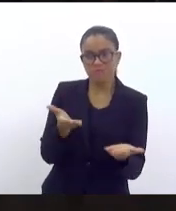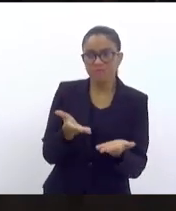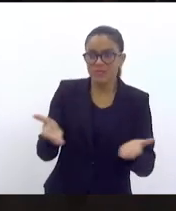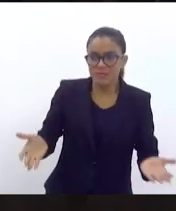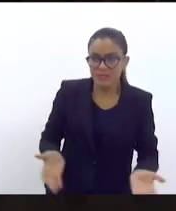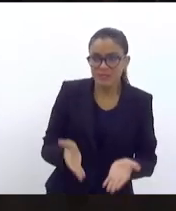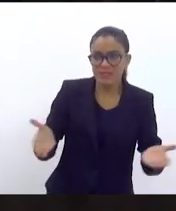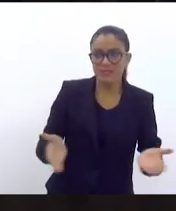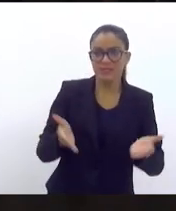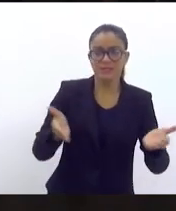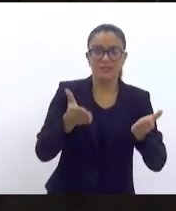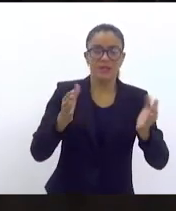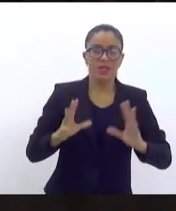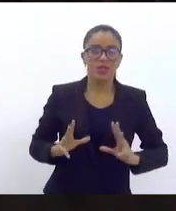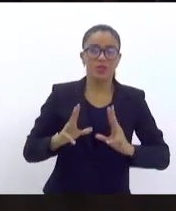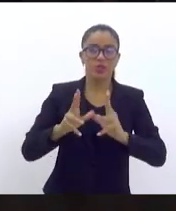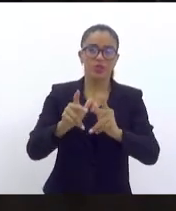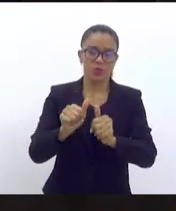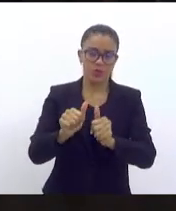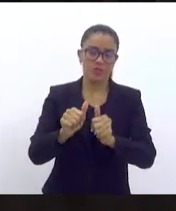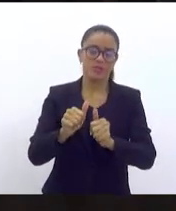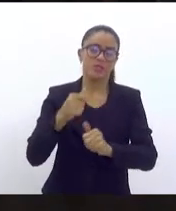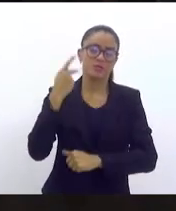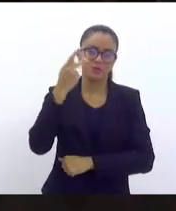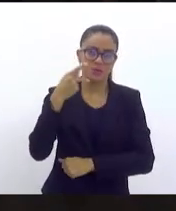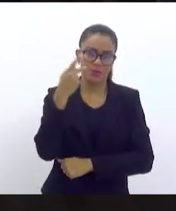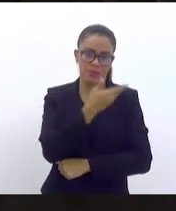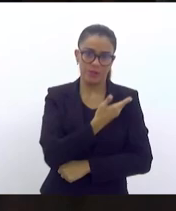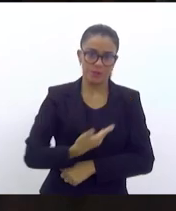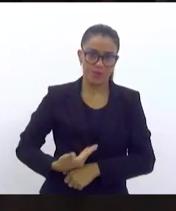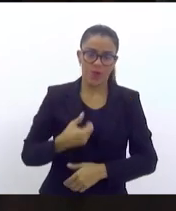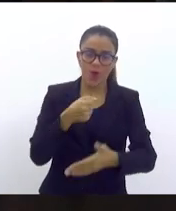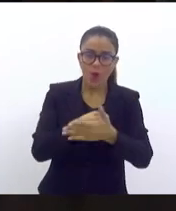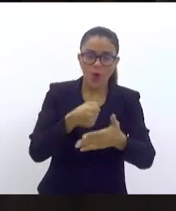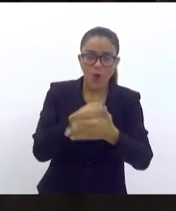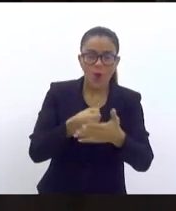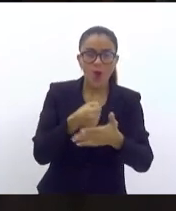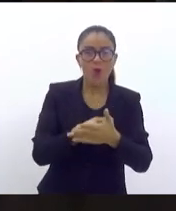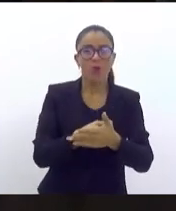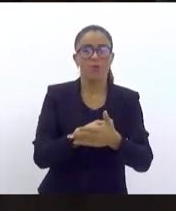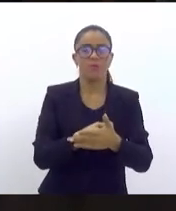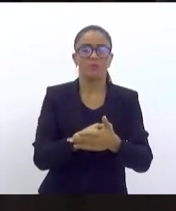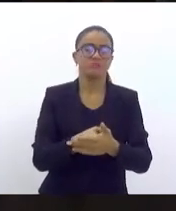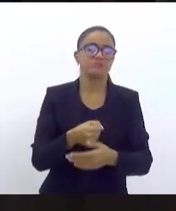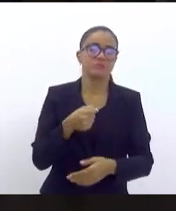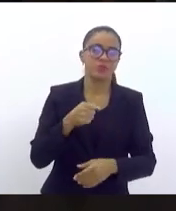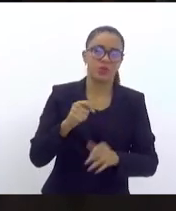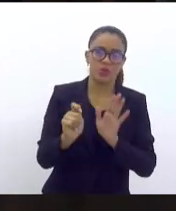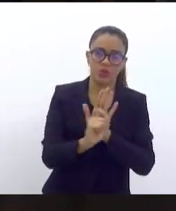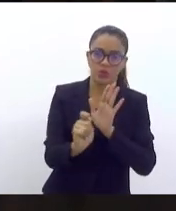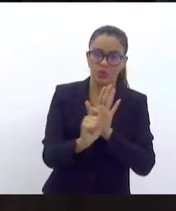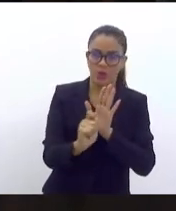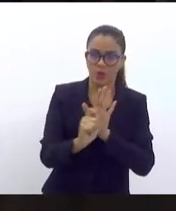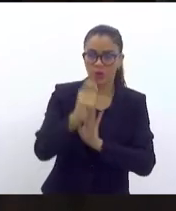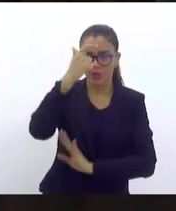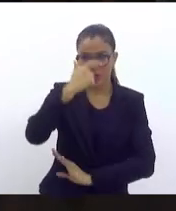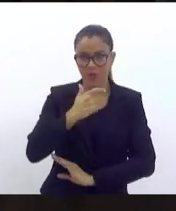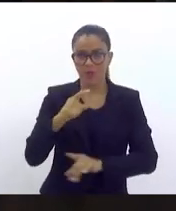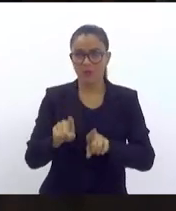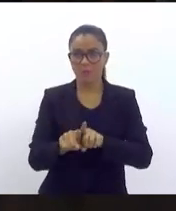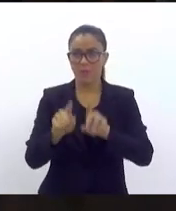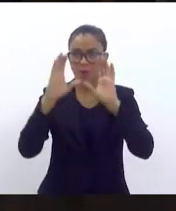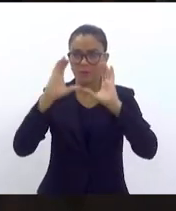todas as políticas públicas de combate ao uso de drogas me posiciono através do meu mandato e como cidadão